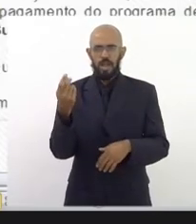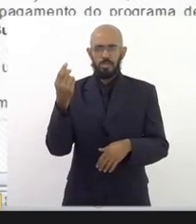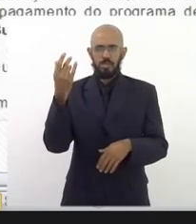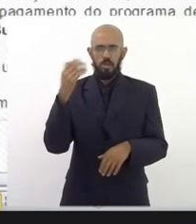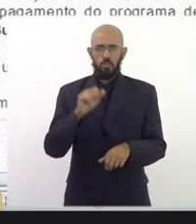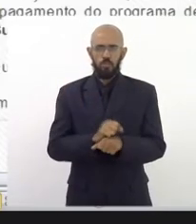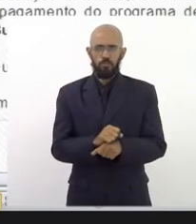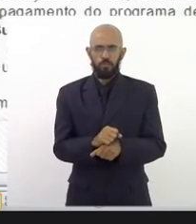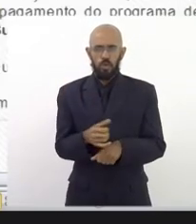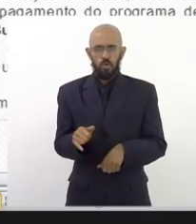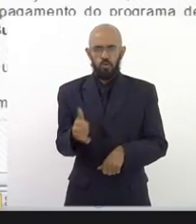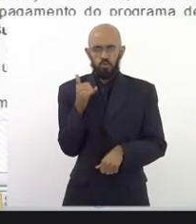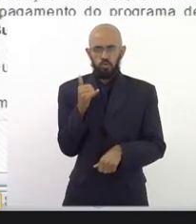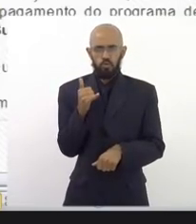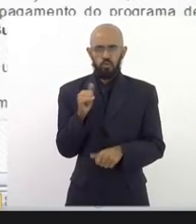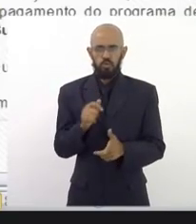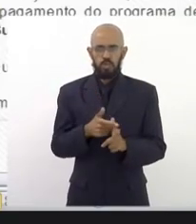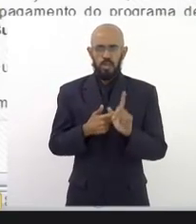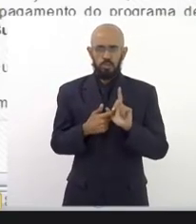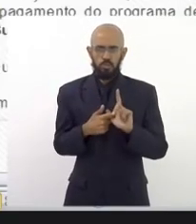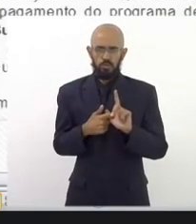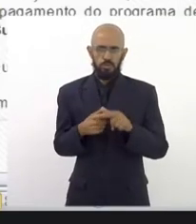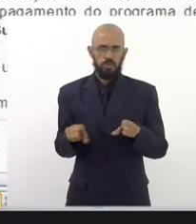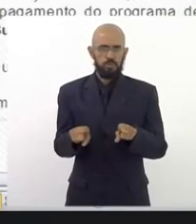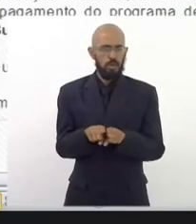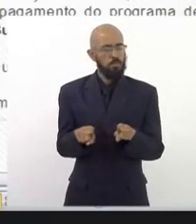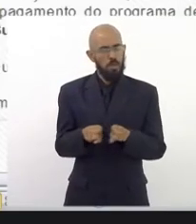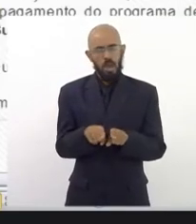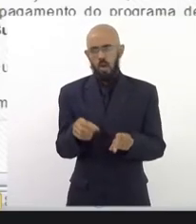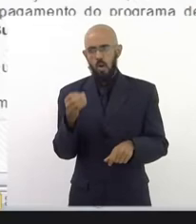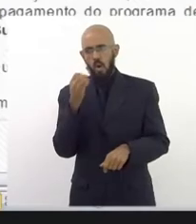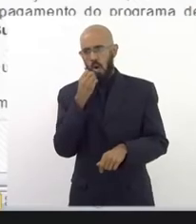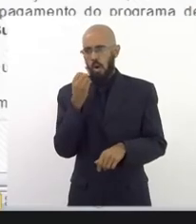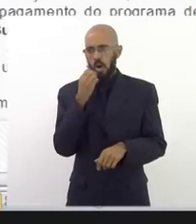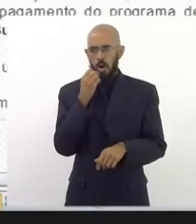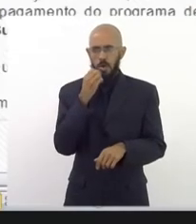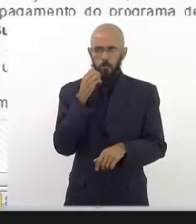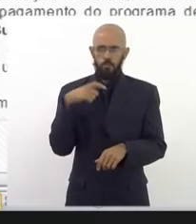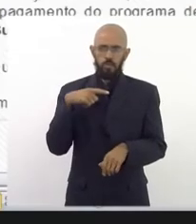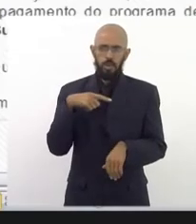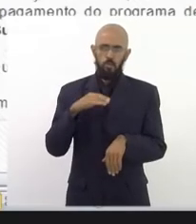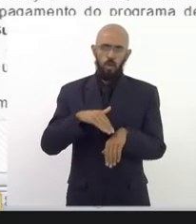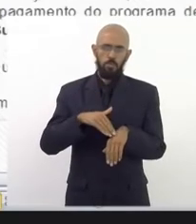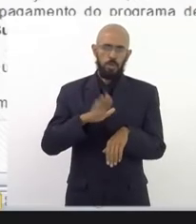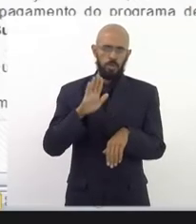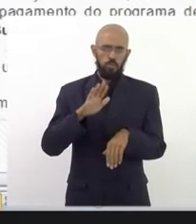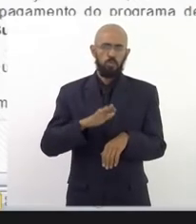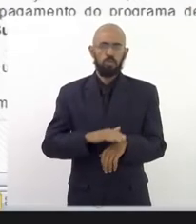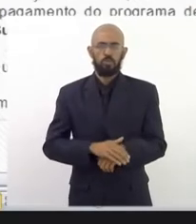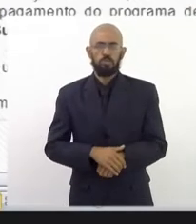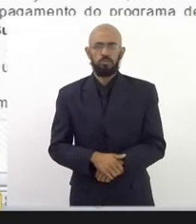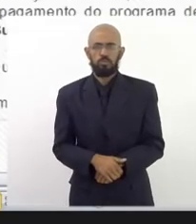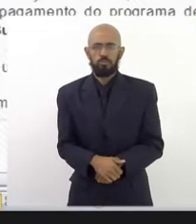da dívida, obviamente que tem um crescimento, né?